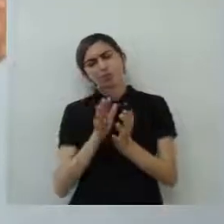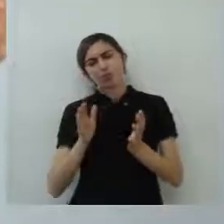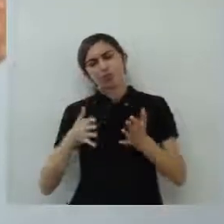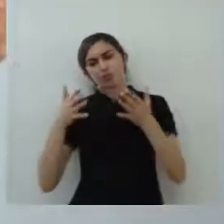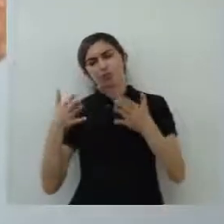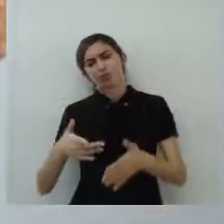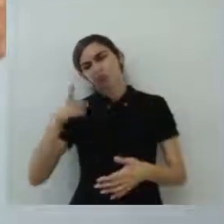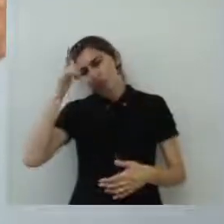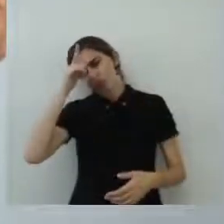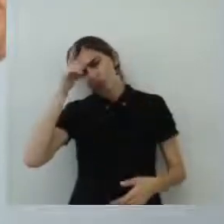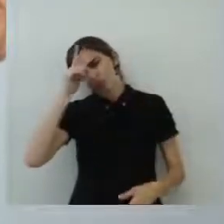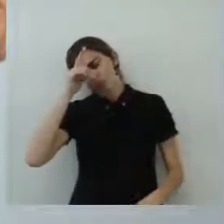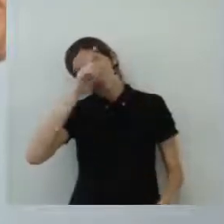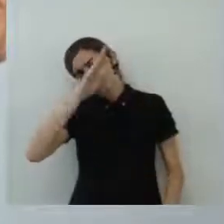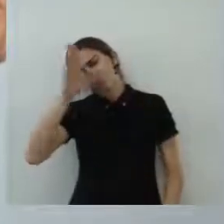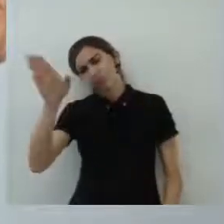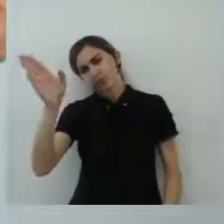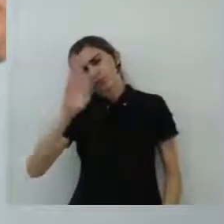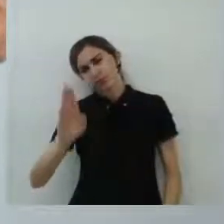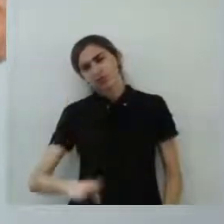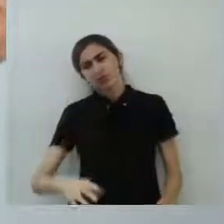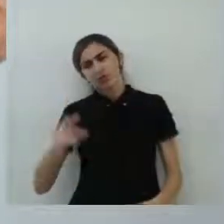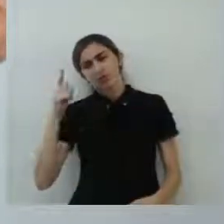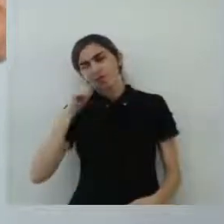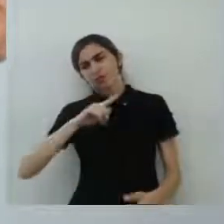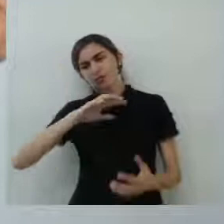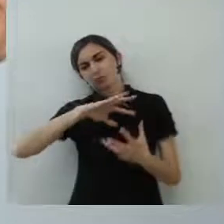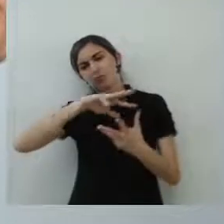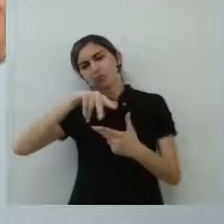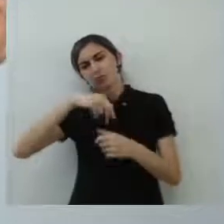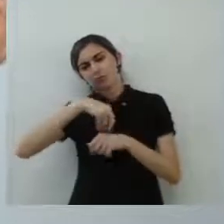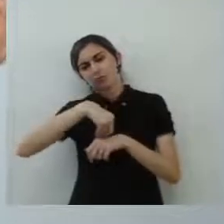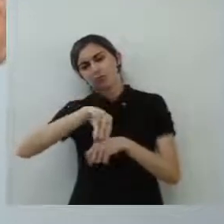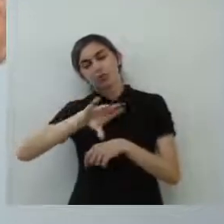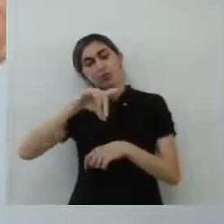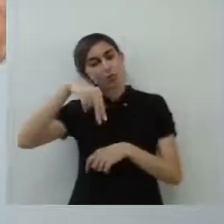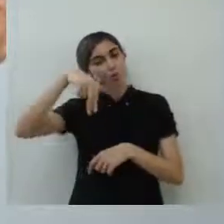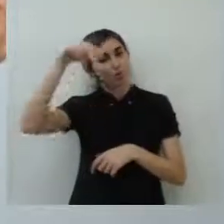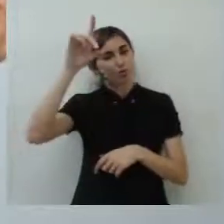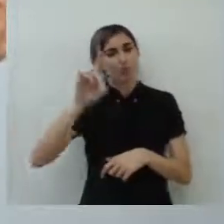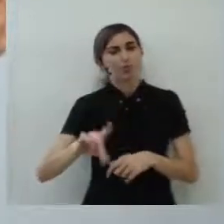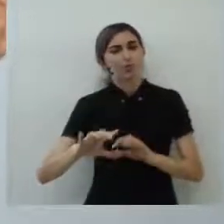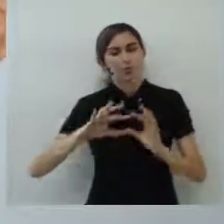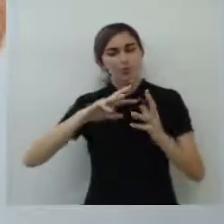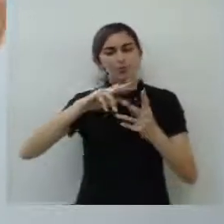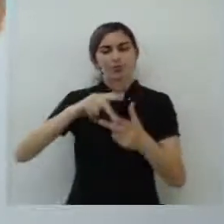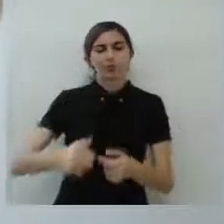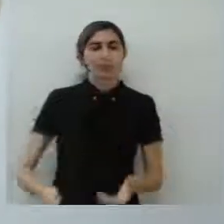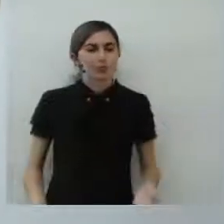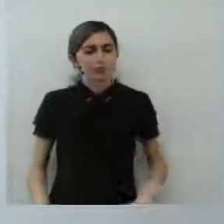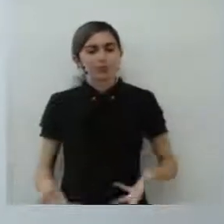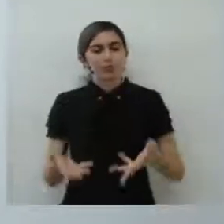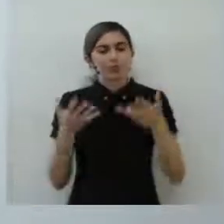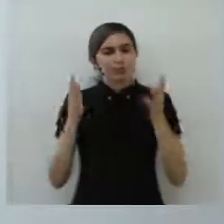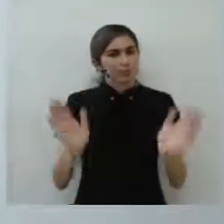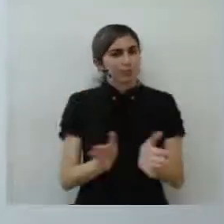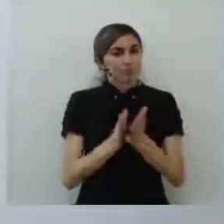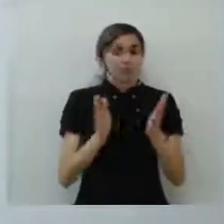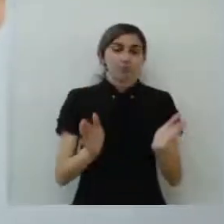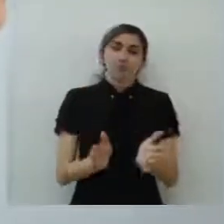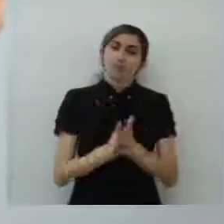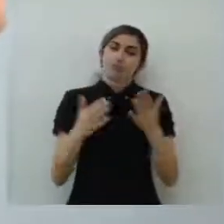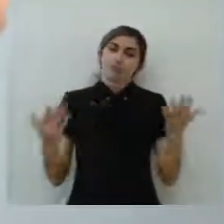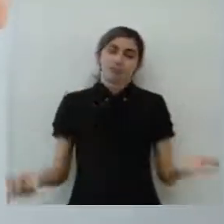à Alemanha, vai ao Brasil, ganha o Brasil e leva o Nordeste, de certa forma, ao mundo, não é isso? Exato. Menino pobre